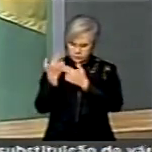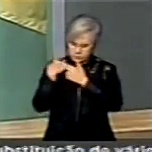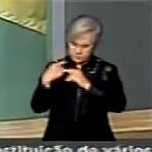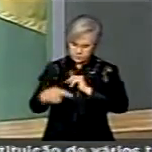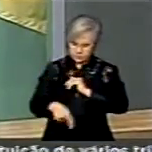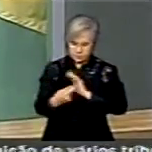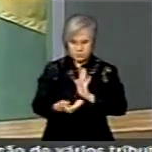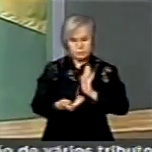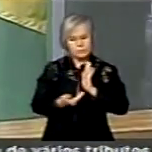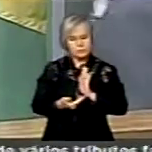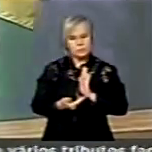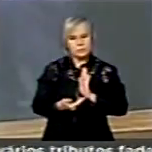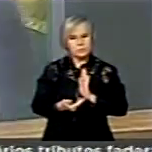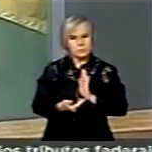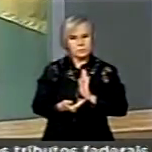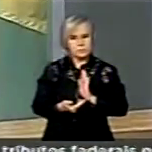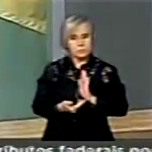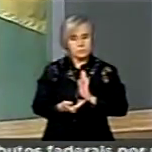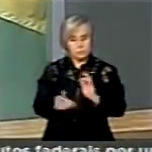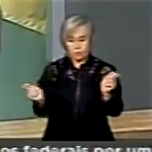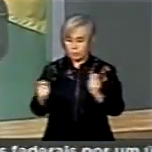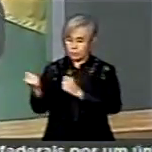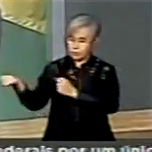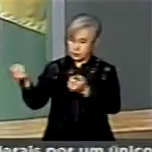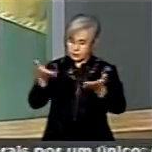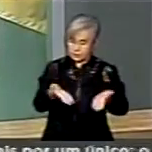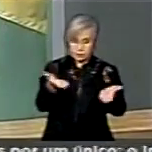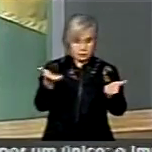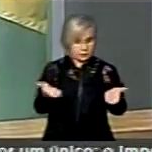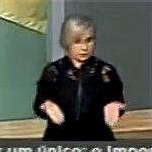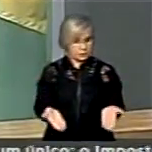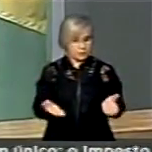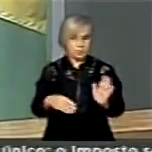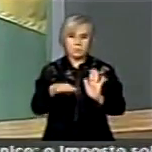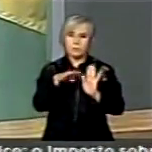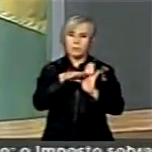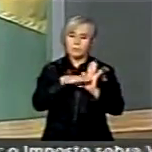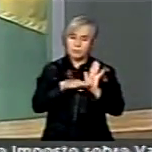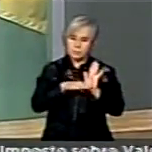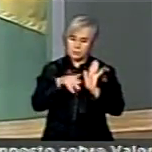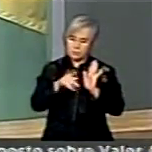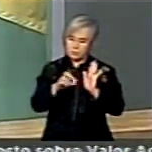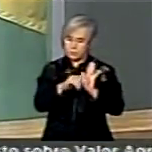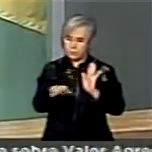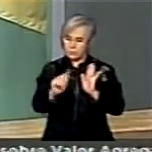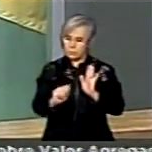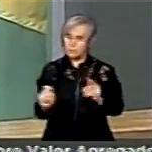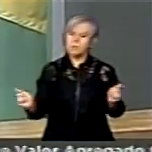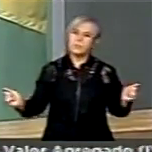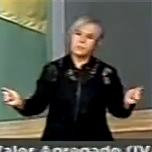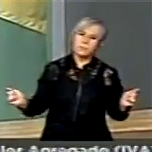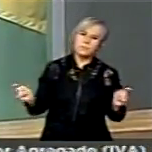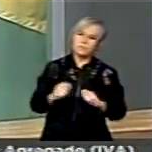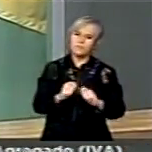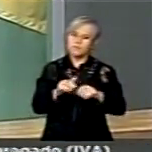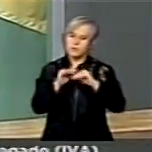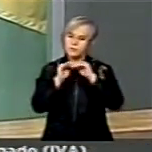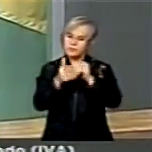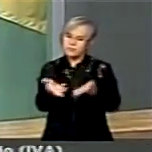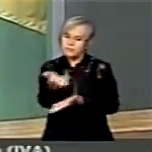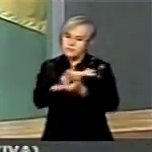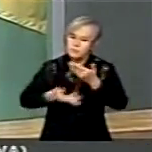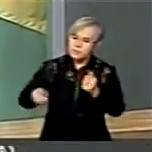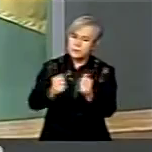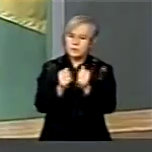casa, poder aqui trazer a construção de uma pauta que seja capaz de mobilizar a